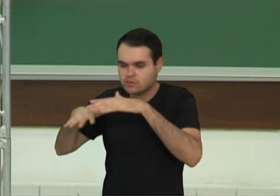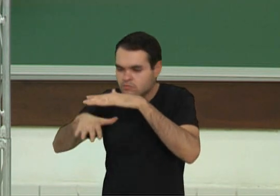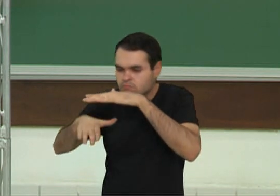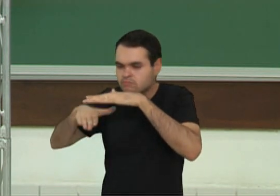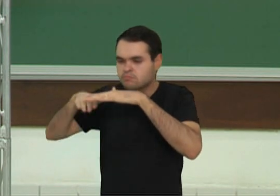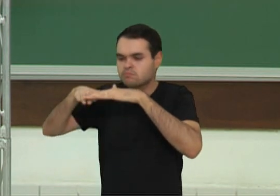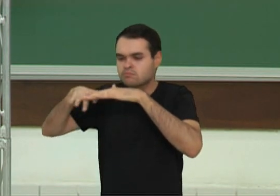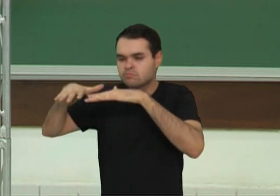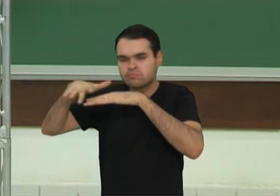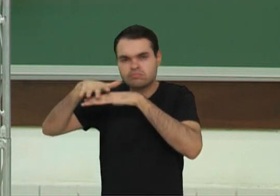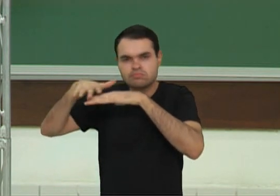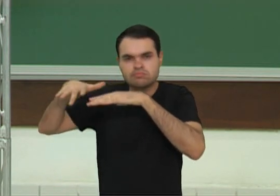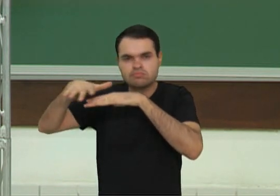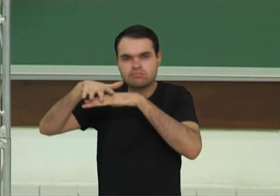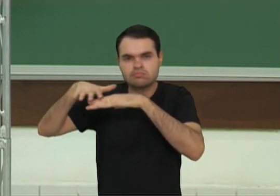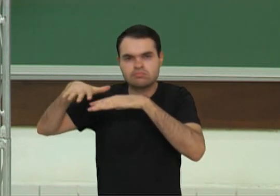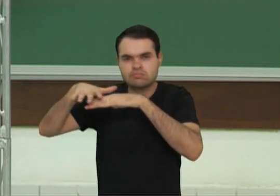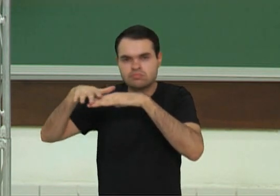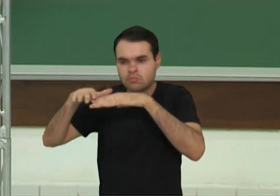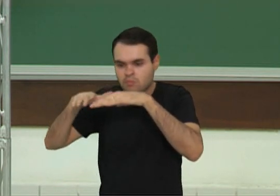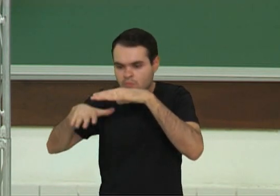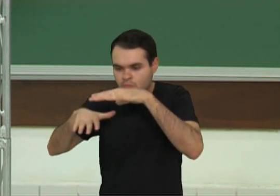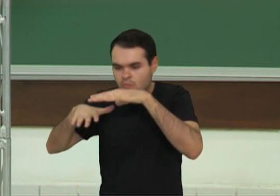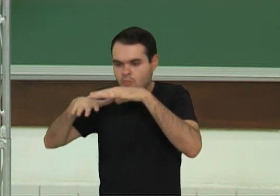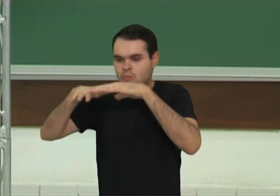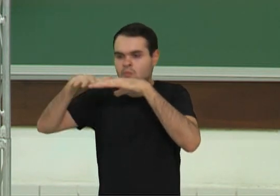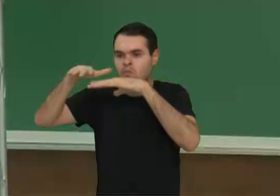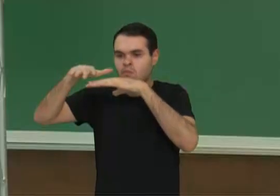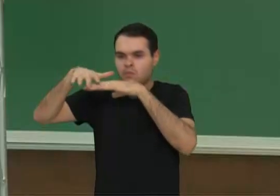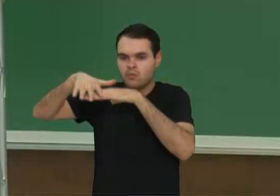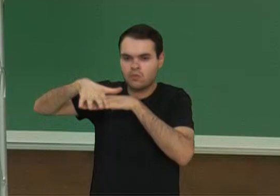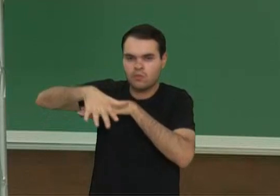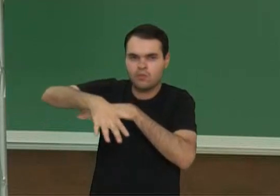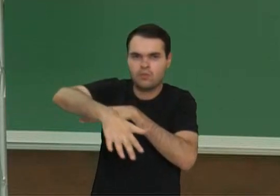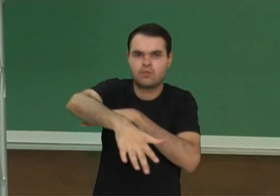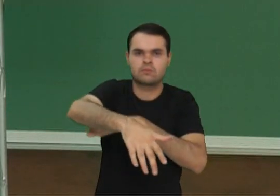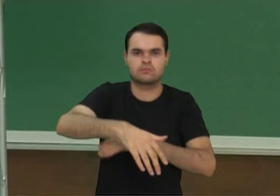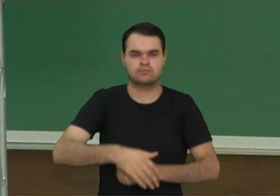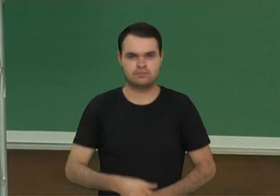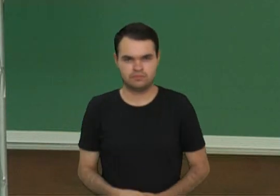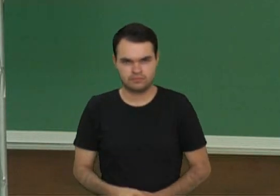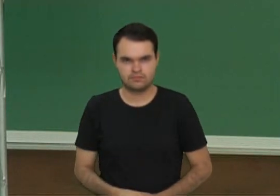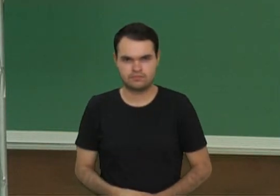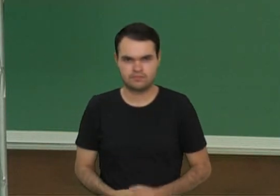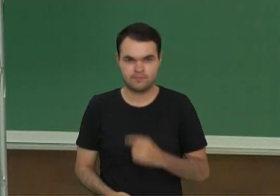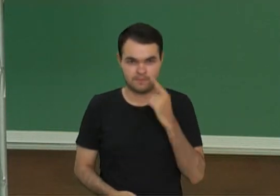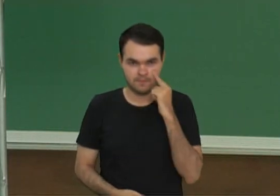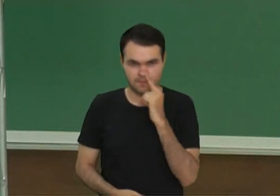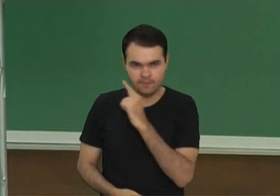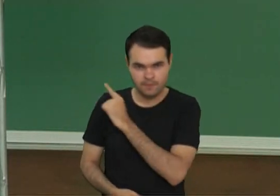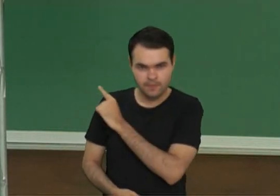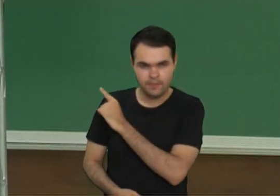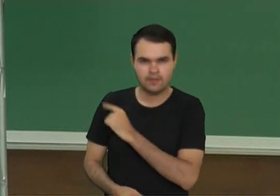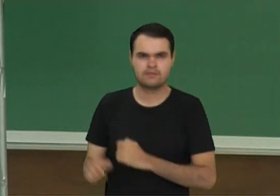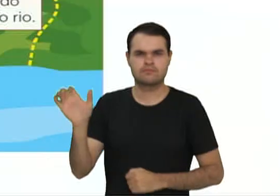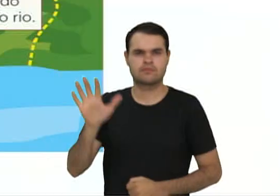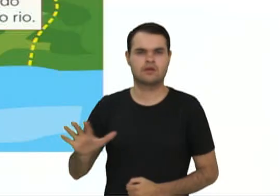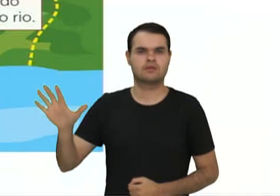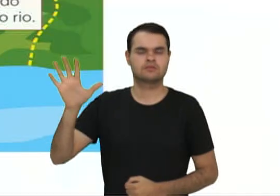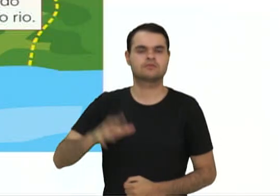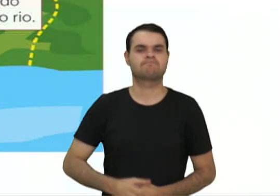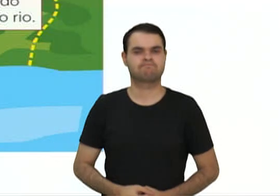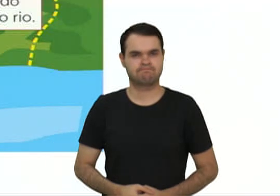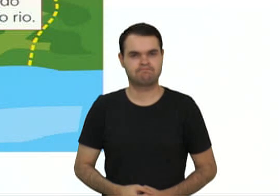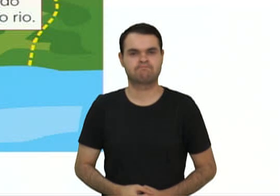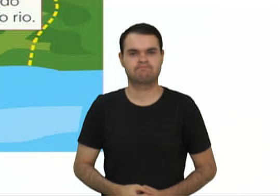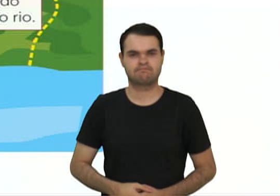superficiais do subsolo e que vêm a aflorar chegando à superfície. Se você olhar para essa imagem que você está vendo na tela,